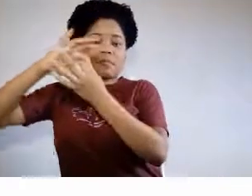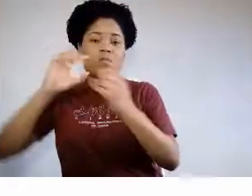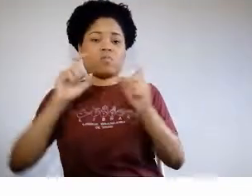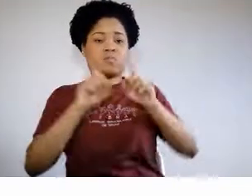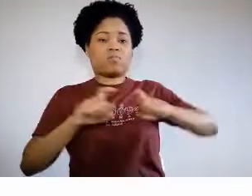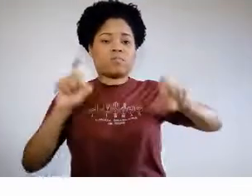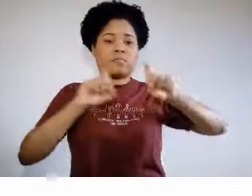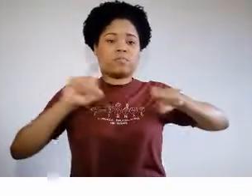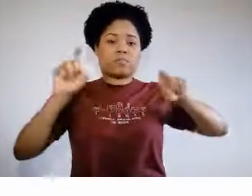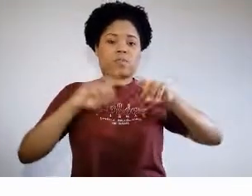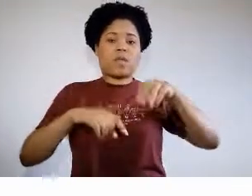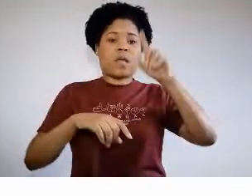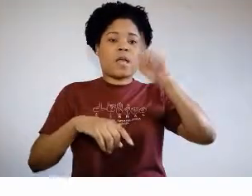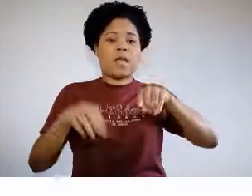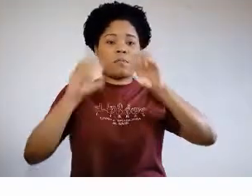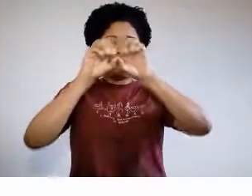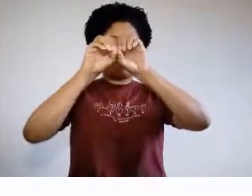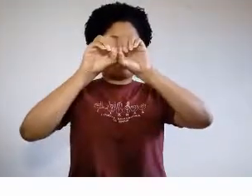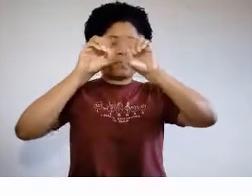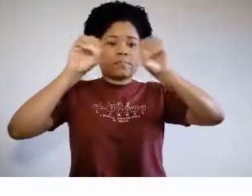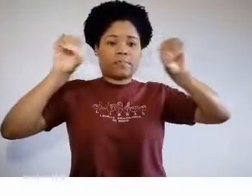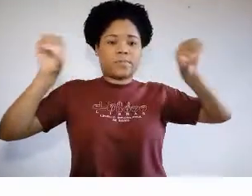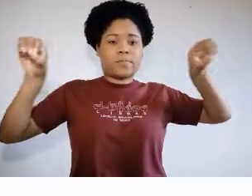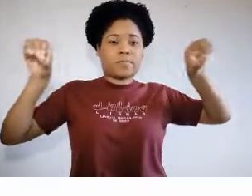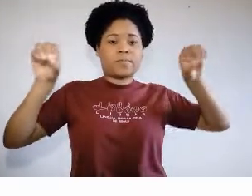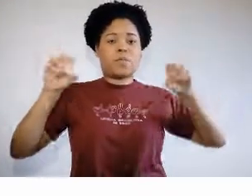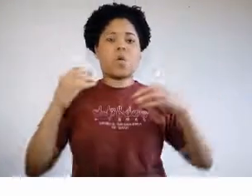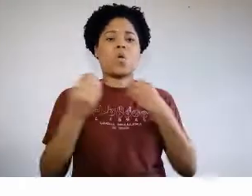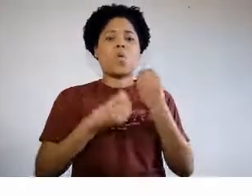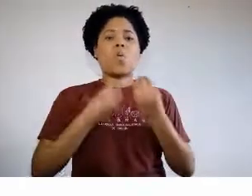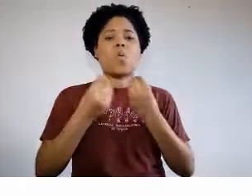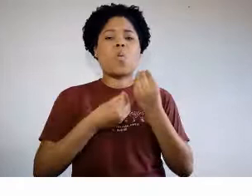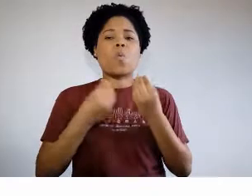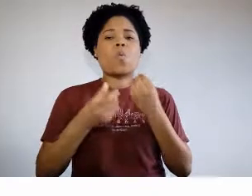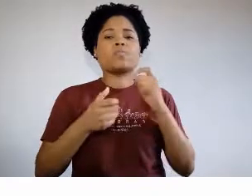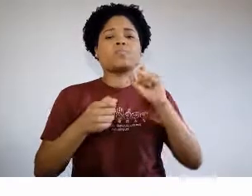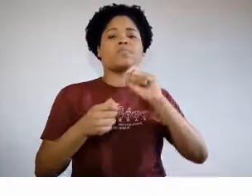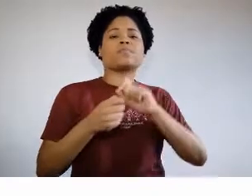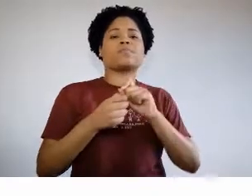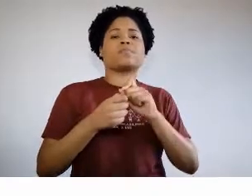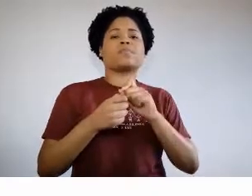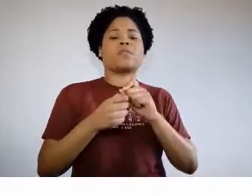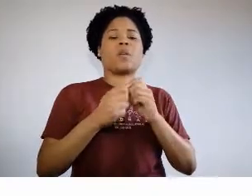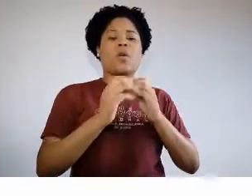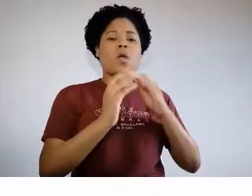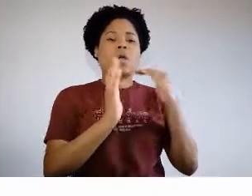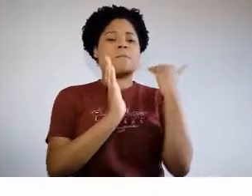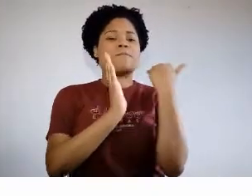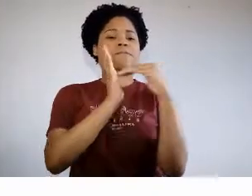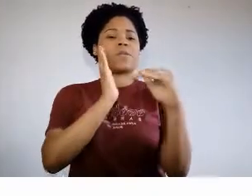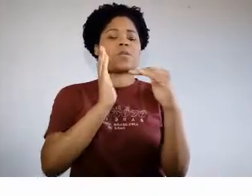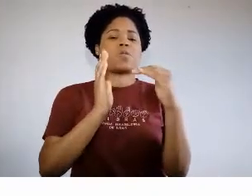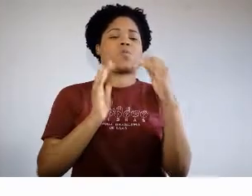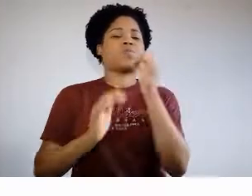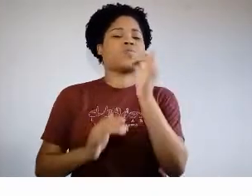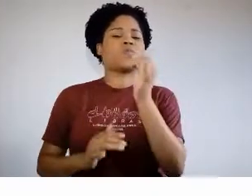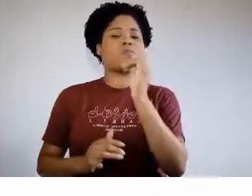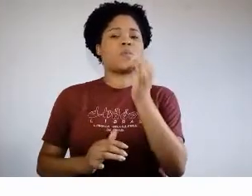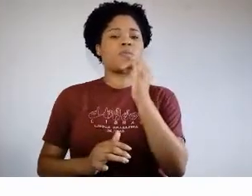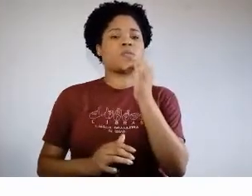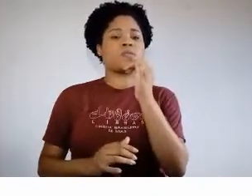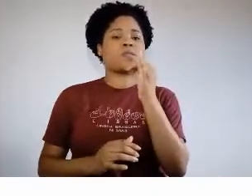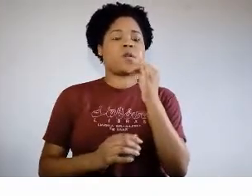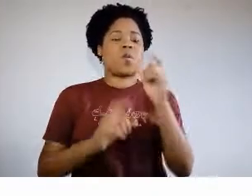os computadores. Tá? Isso que é o barramento linear. Como que é feito, né, o envio de um